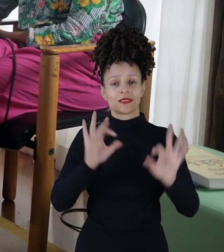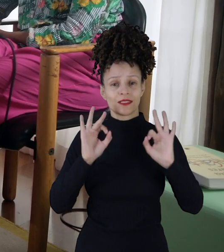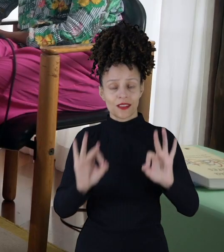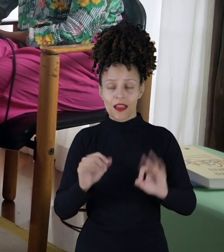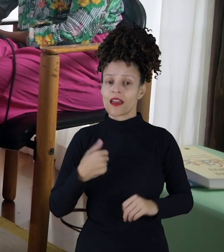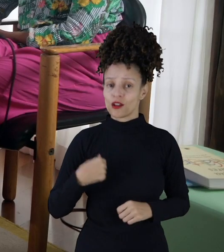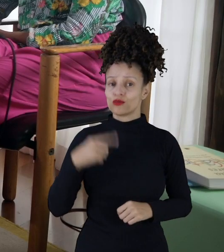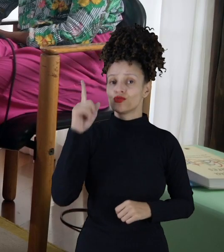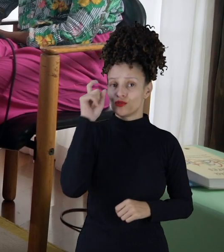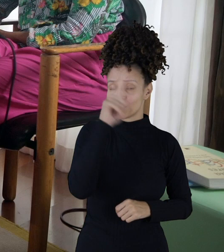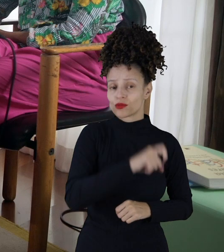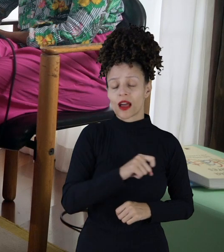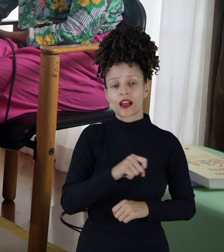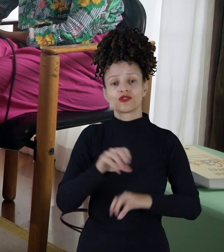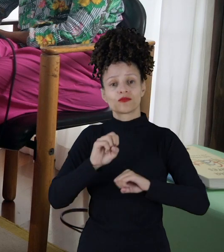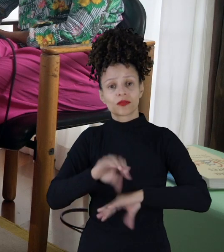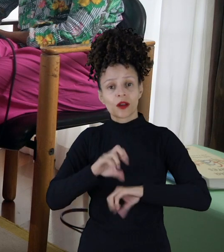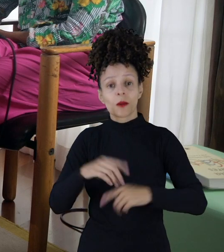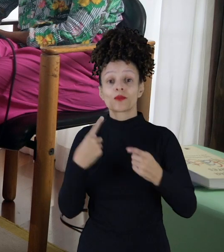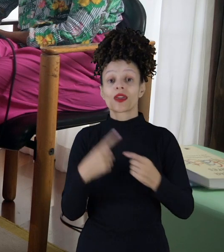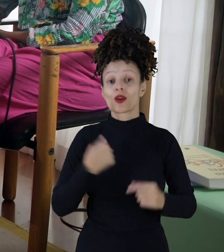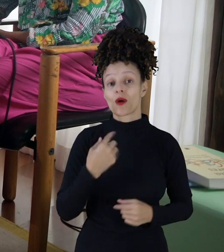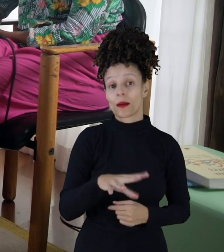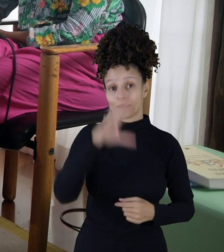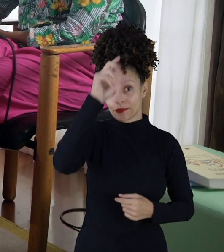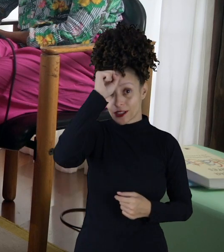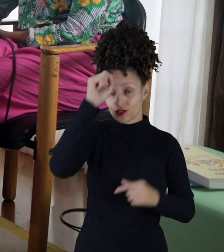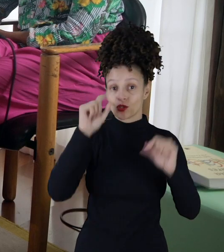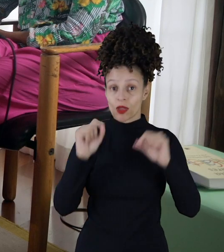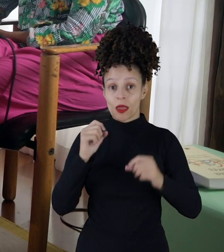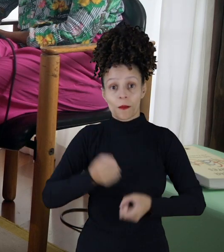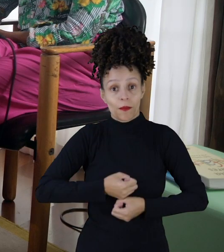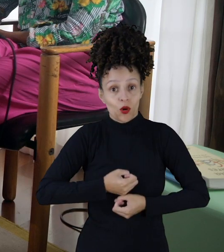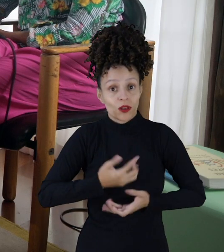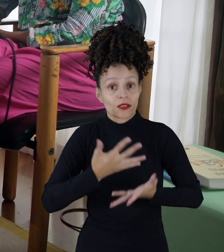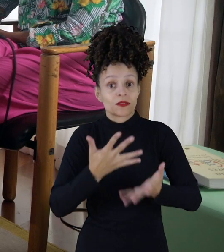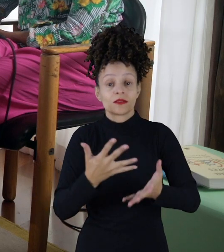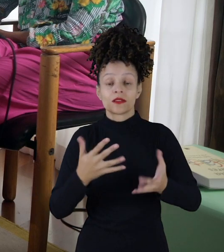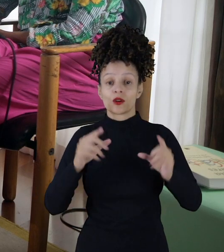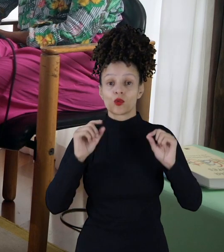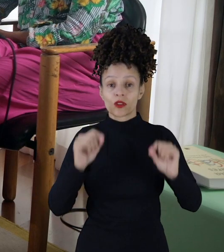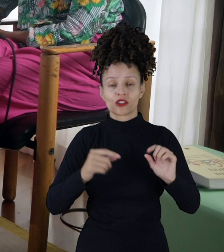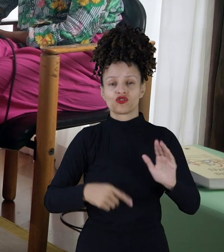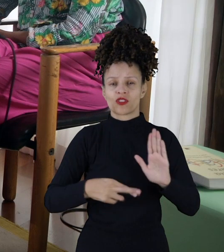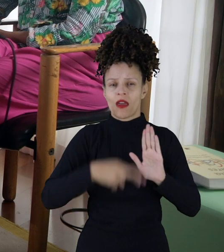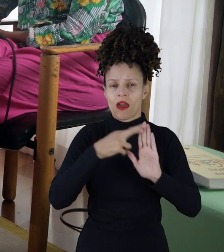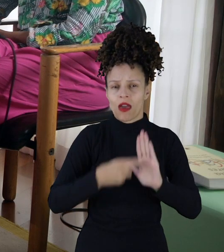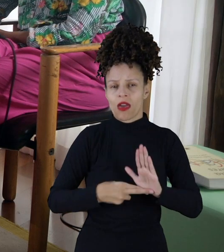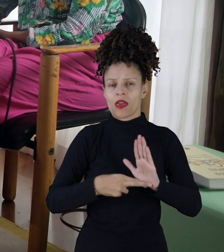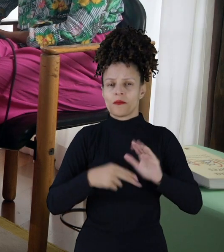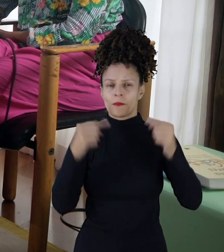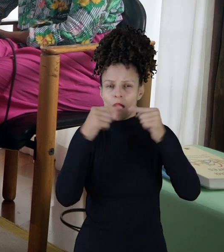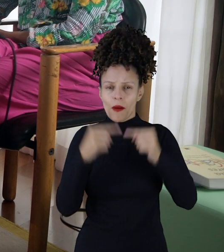pura poesia. E eu tinha dificuldade de trabalhar, por quê? Porque eu aprendi que poesia tinha rima,